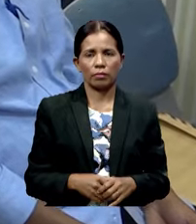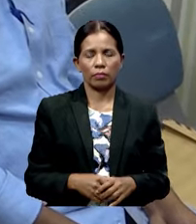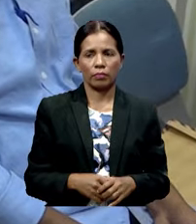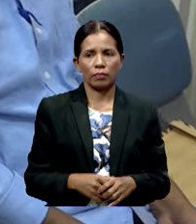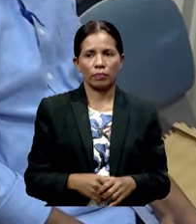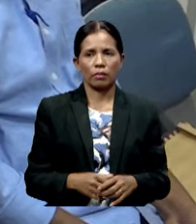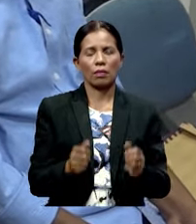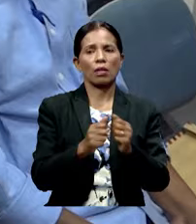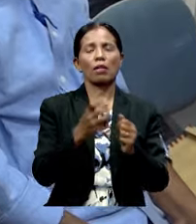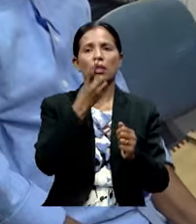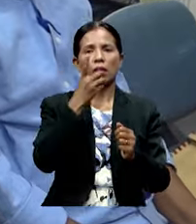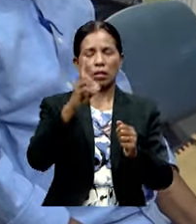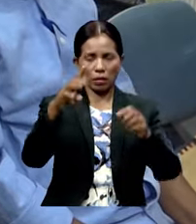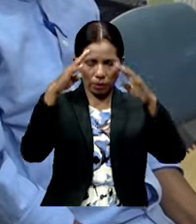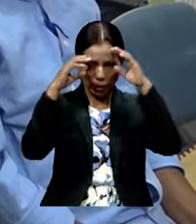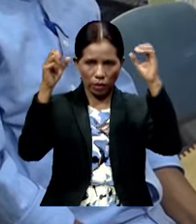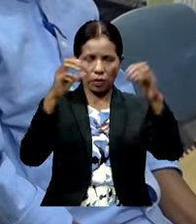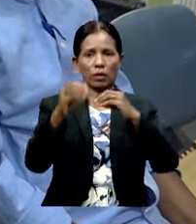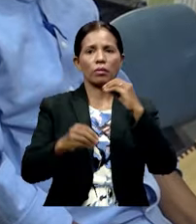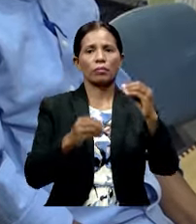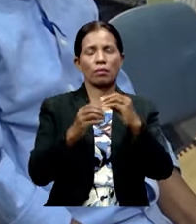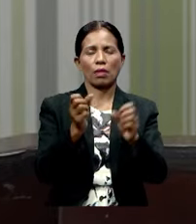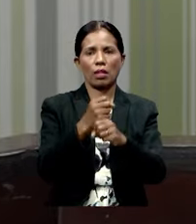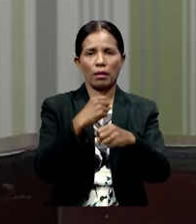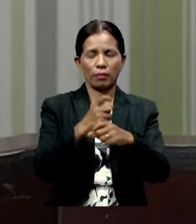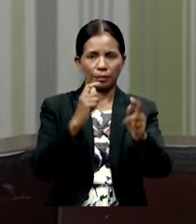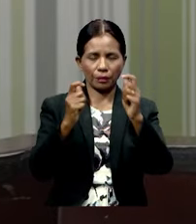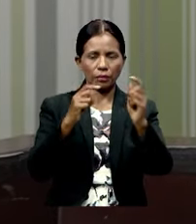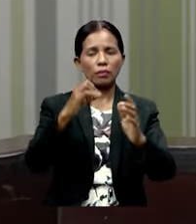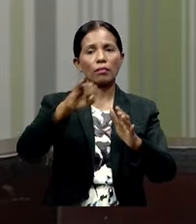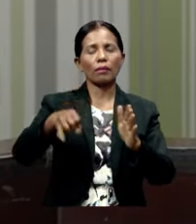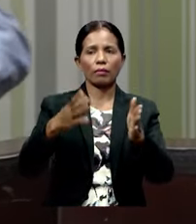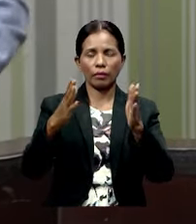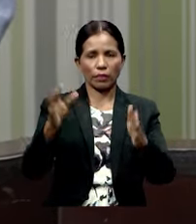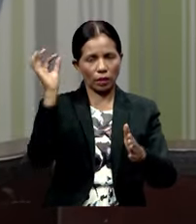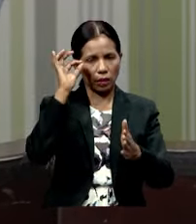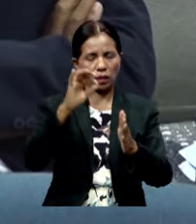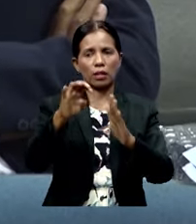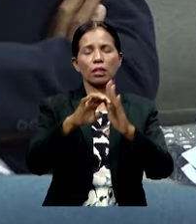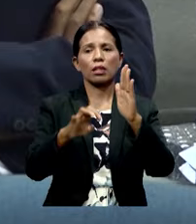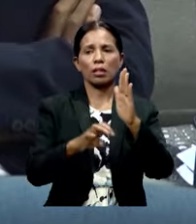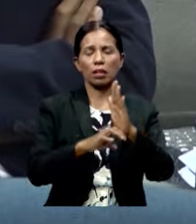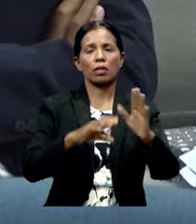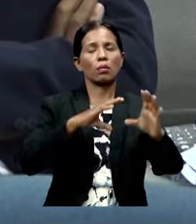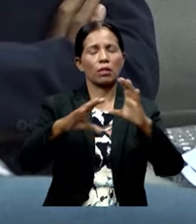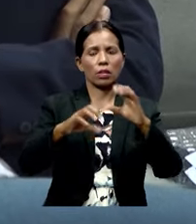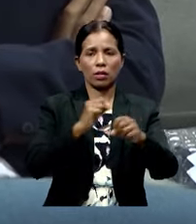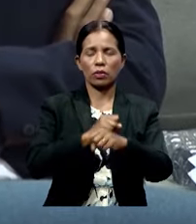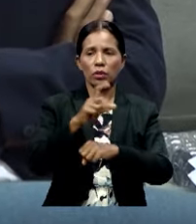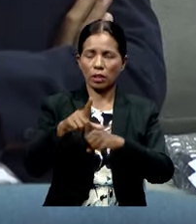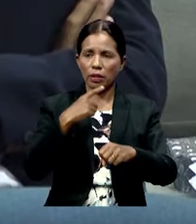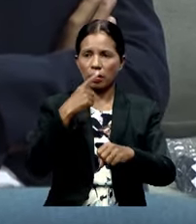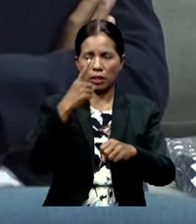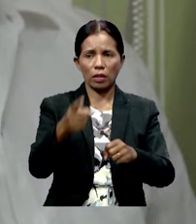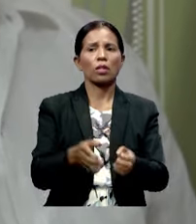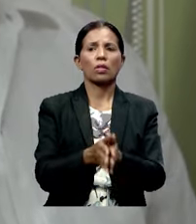O declaração do presidente da República Nian Konoba Atu Hal Teste, ba jornalista Sirané, secretário de Estado de Comunicação Social, Espírito Dias Ximenes,